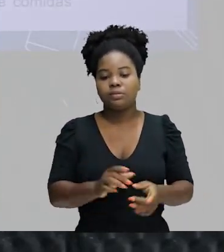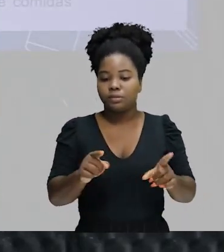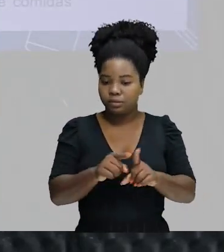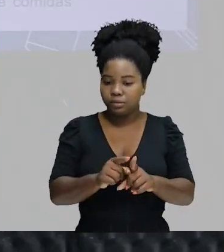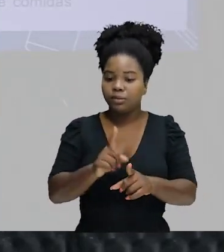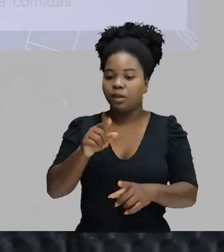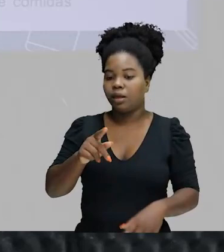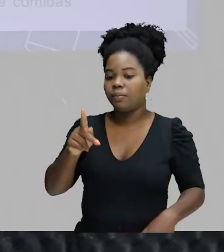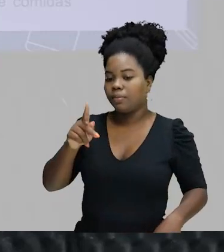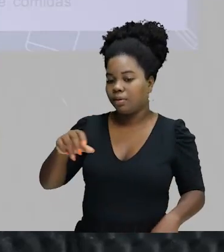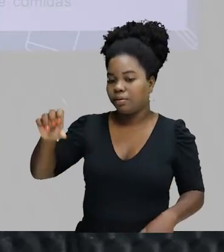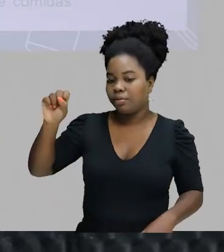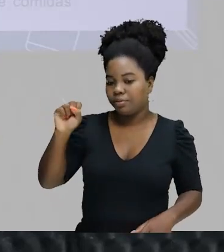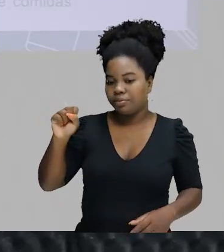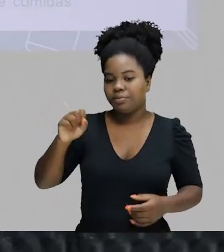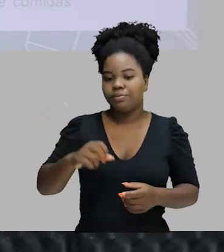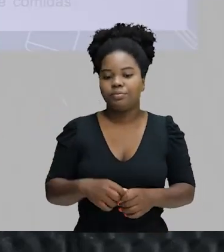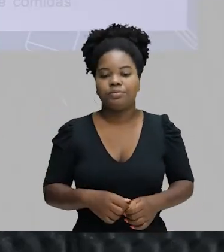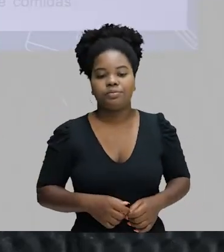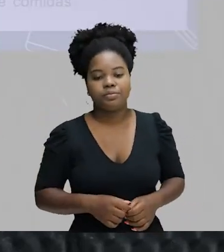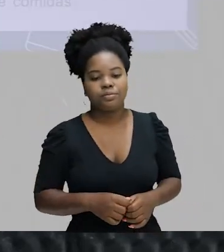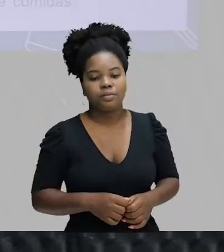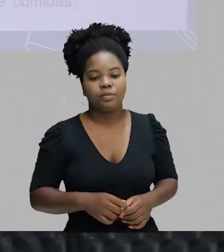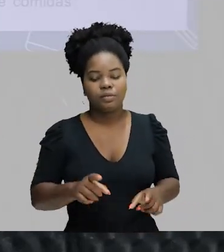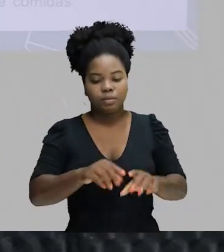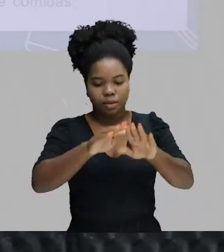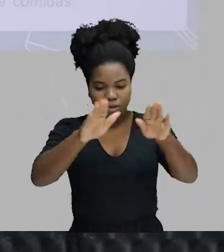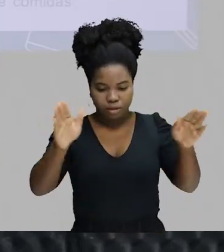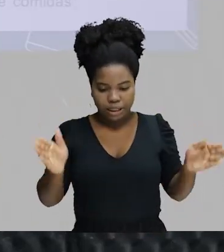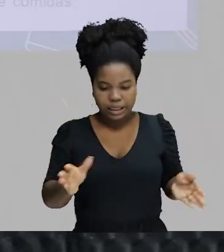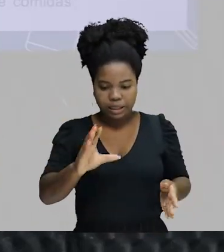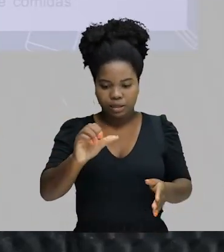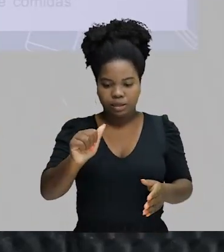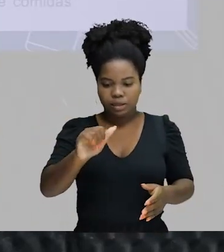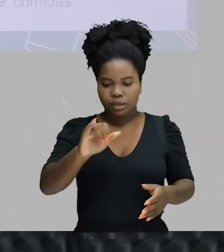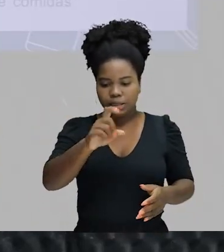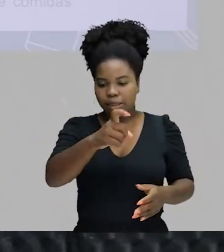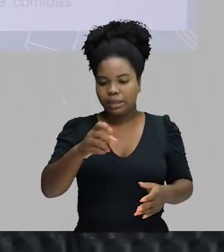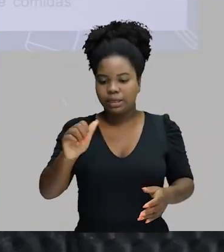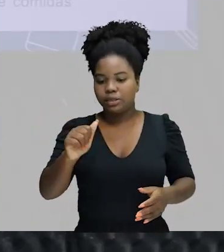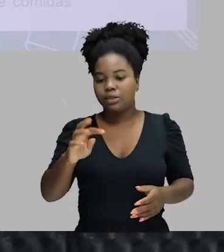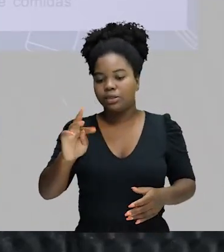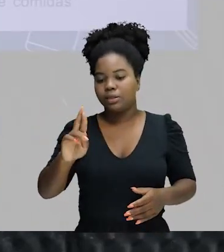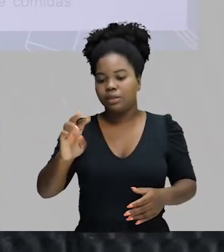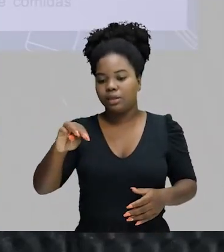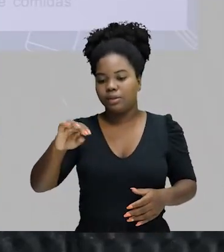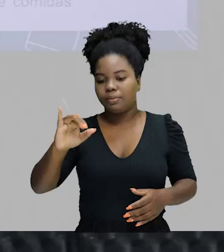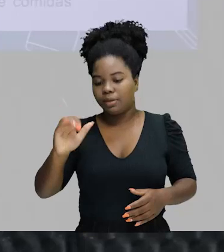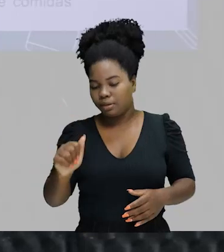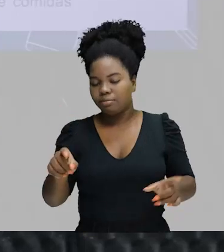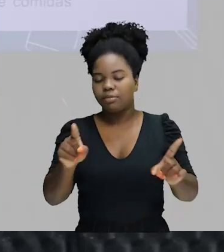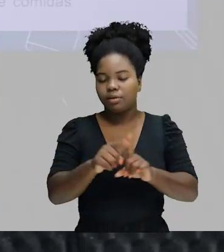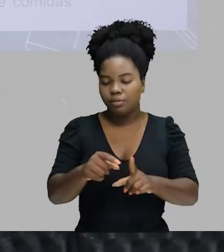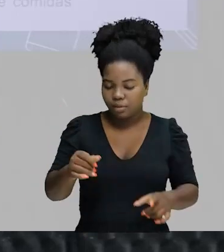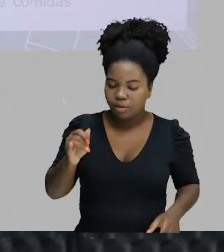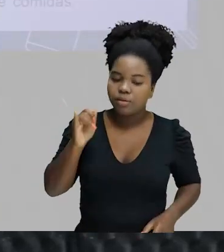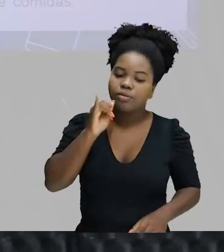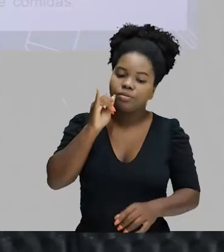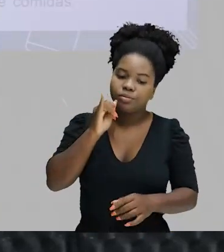o poliestireno. A caixa térmica, ou seja, o isopor. Então, o isopor, ele é